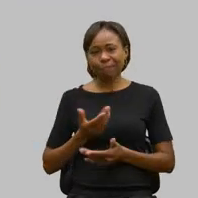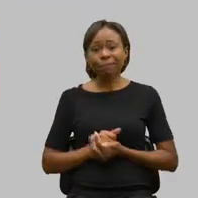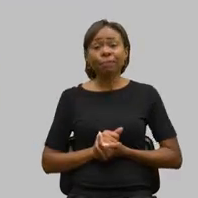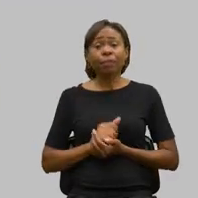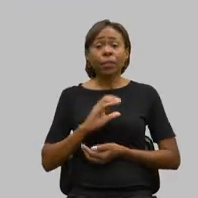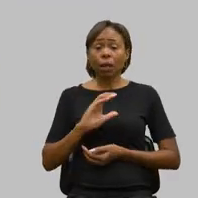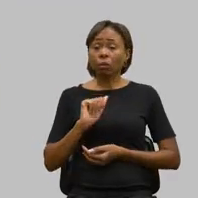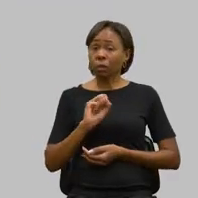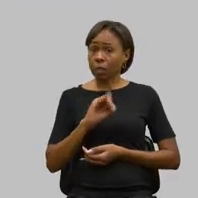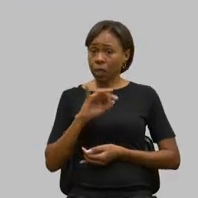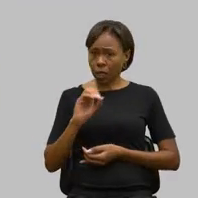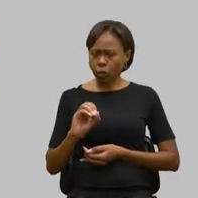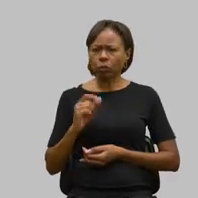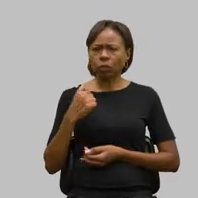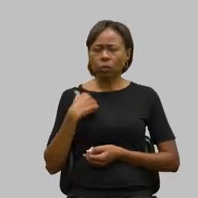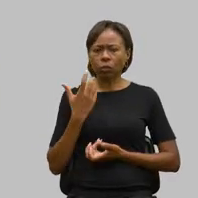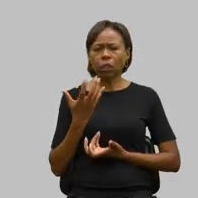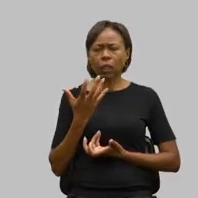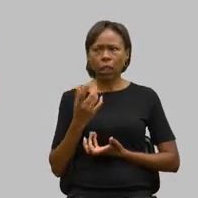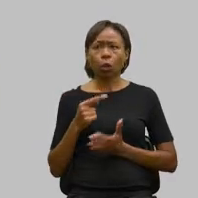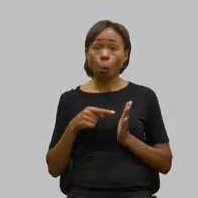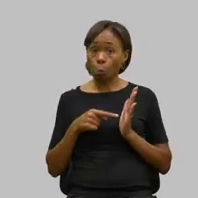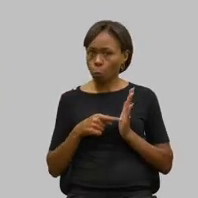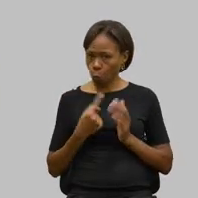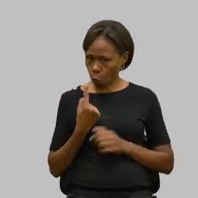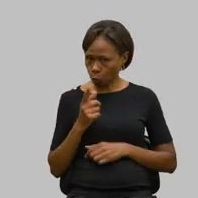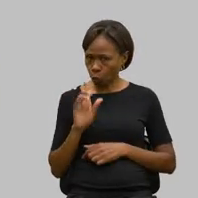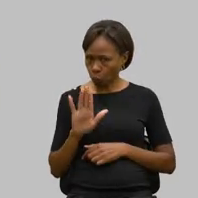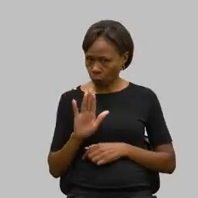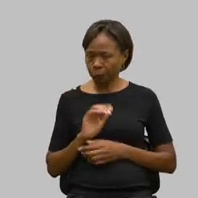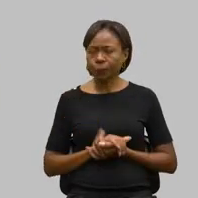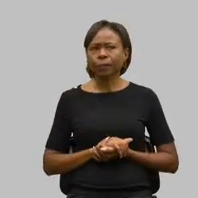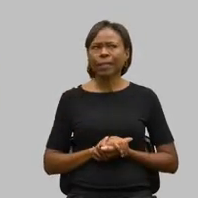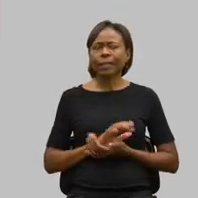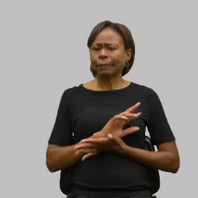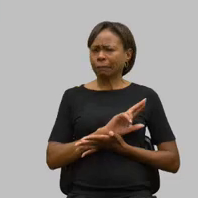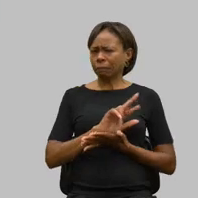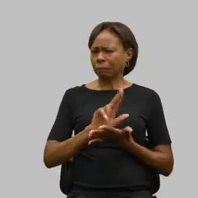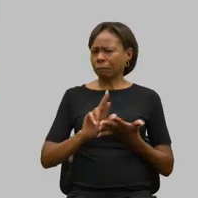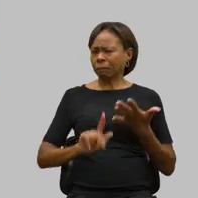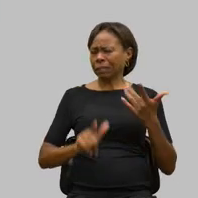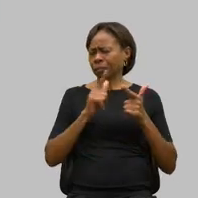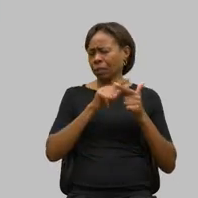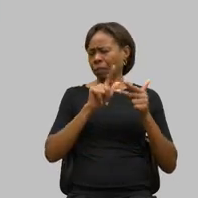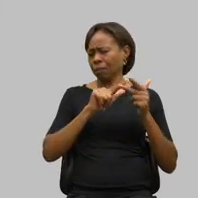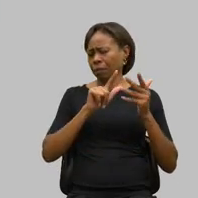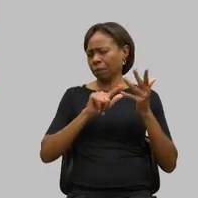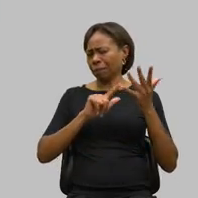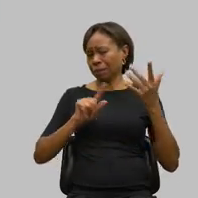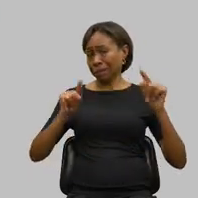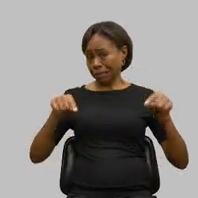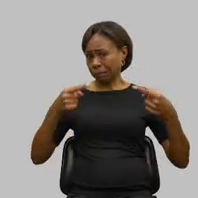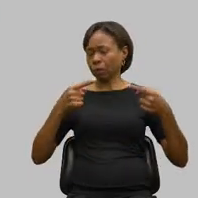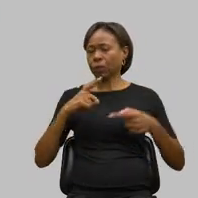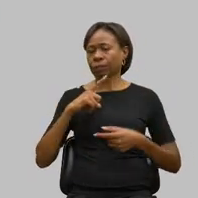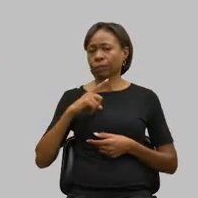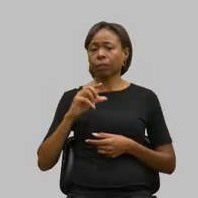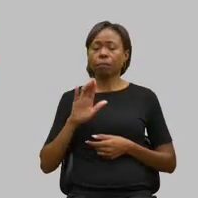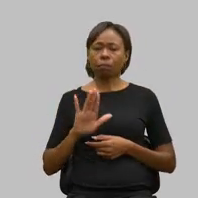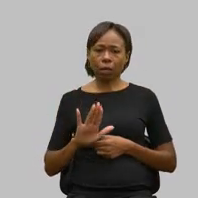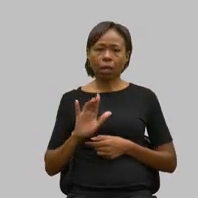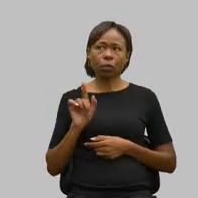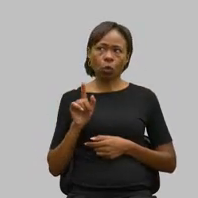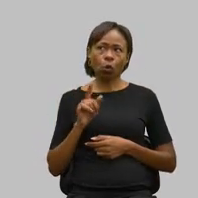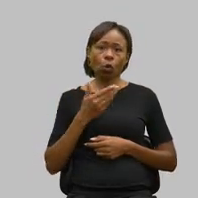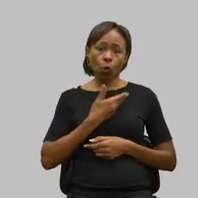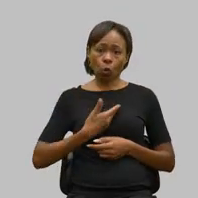eu queria colocar um ponto, são muitos desafios, viu, deputado? Mas, certamente, no momento que o governador me